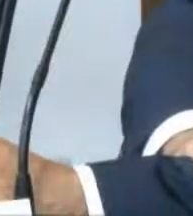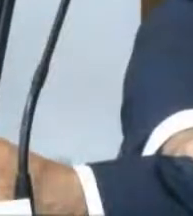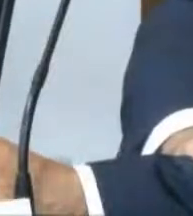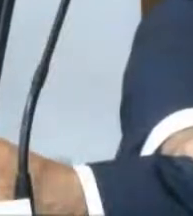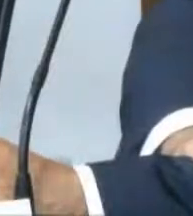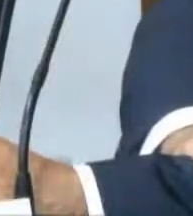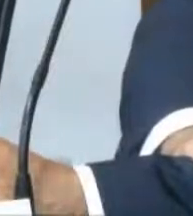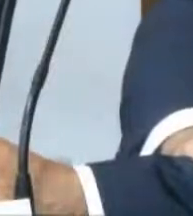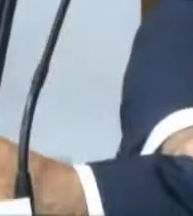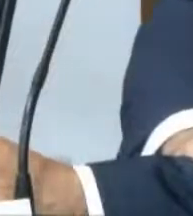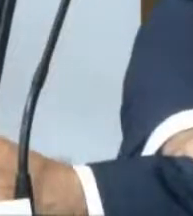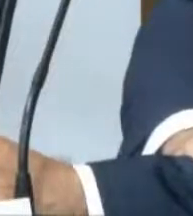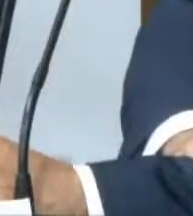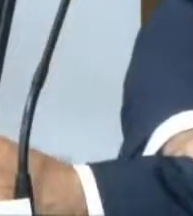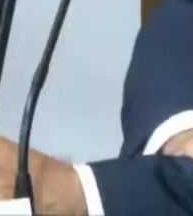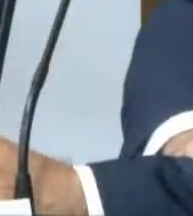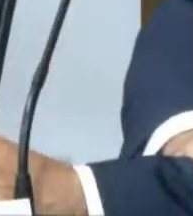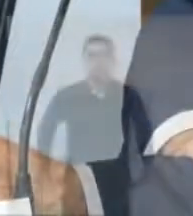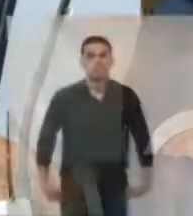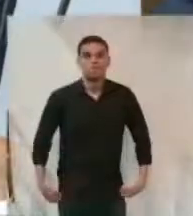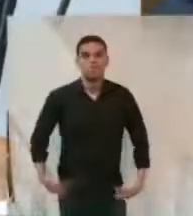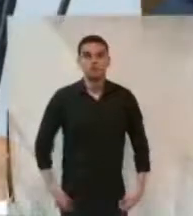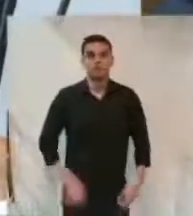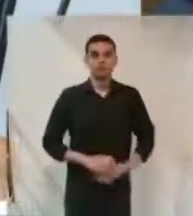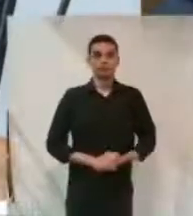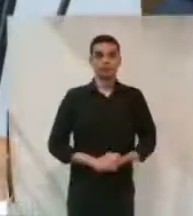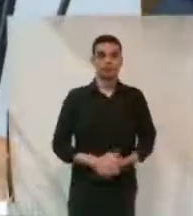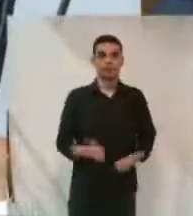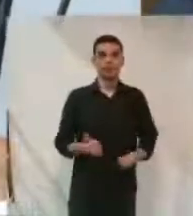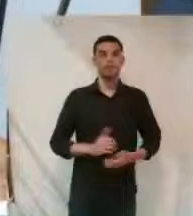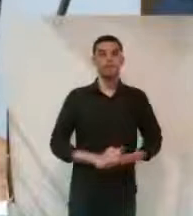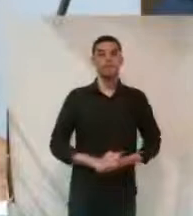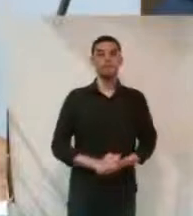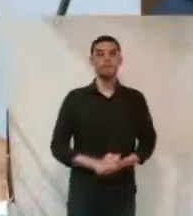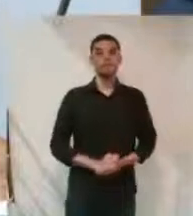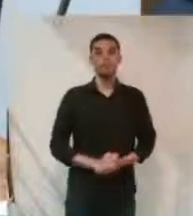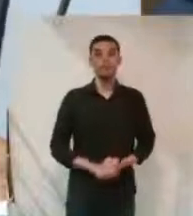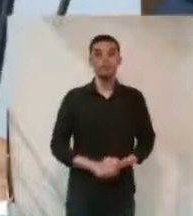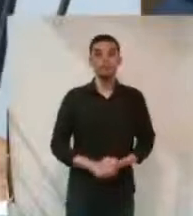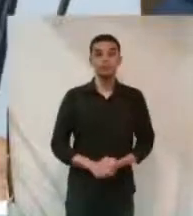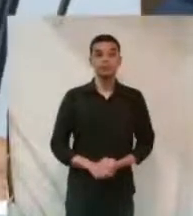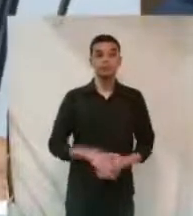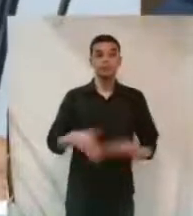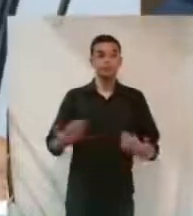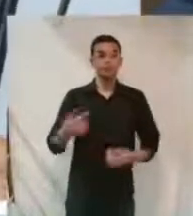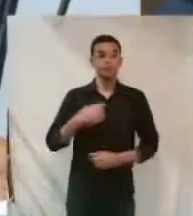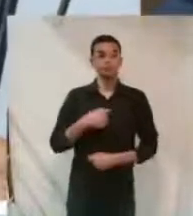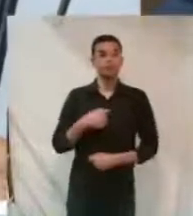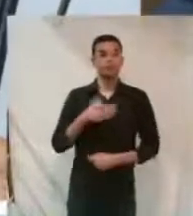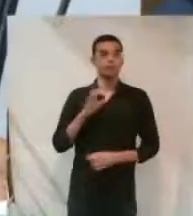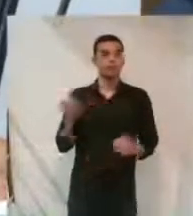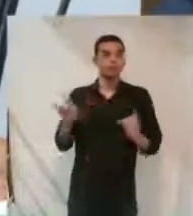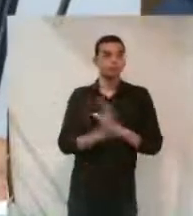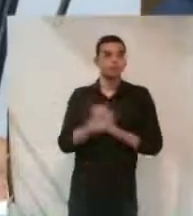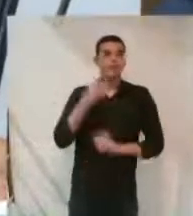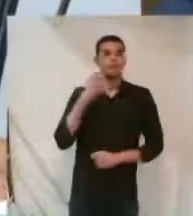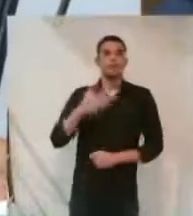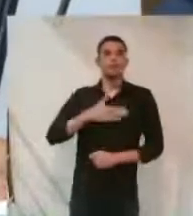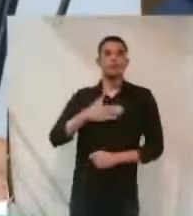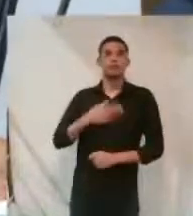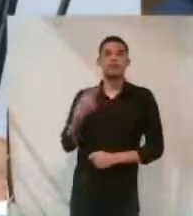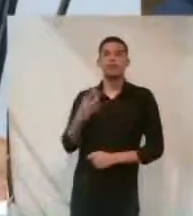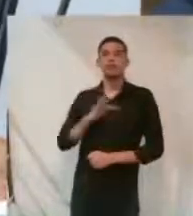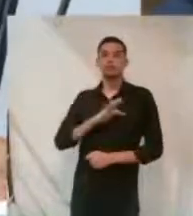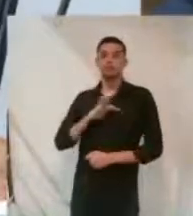E temos 3 excelentes técnicos que eu não tenho do que questionar. E aí é a minha última fala, em relação aos meus técnicos, aos meus analistas,